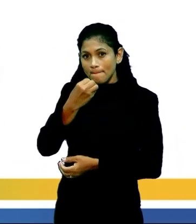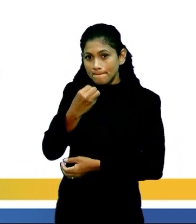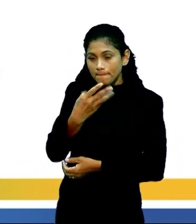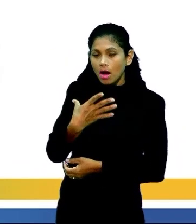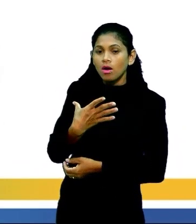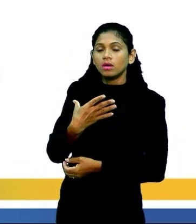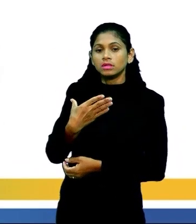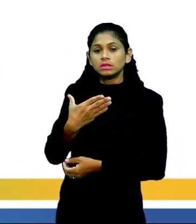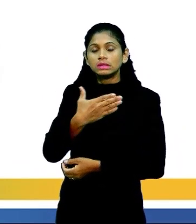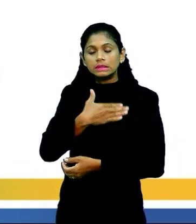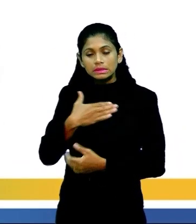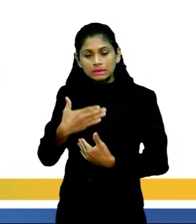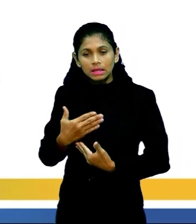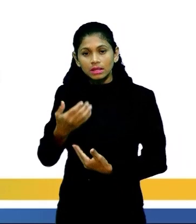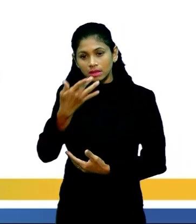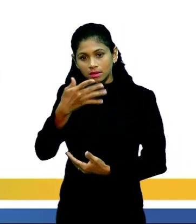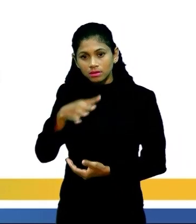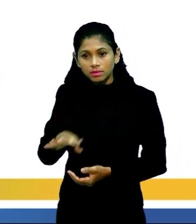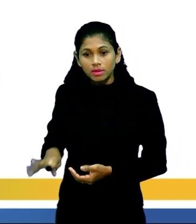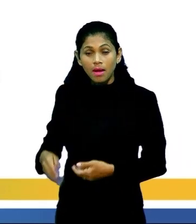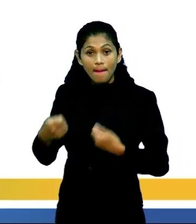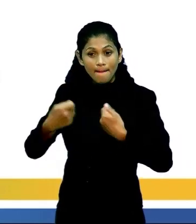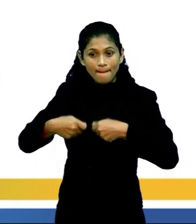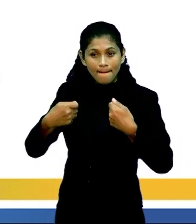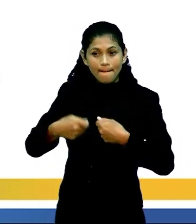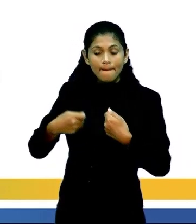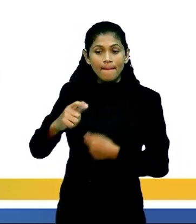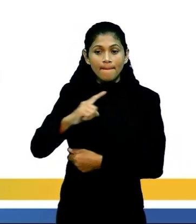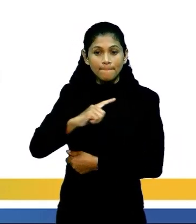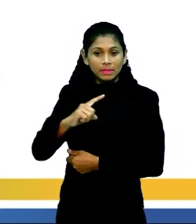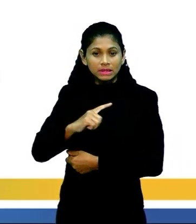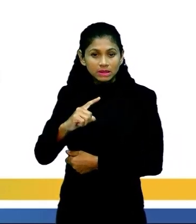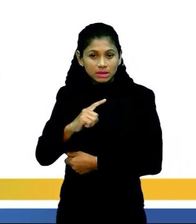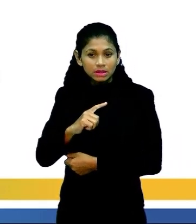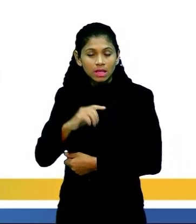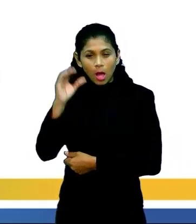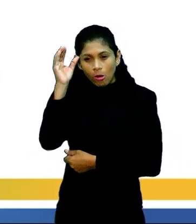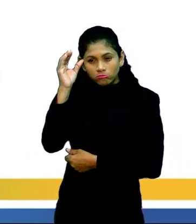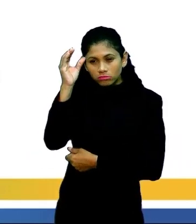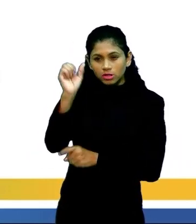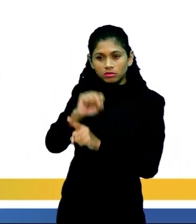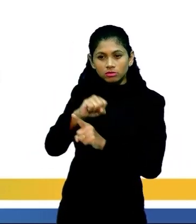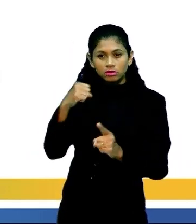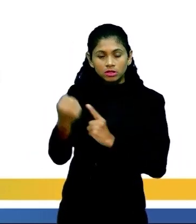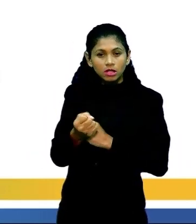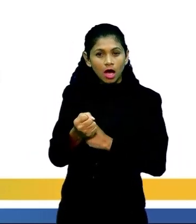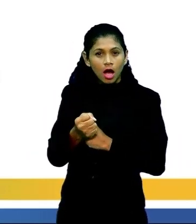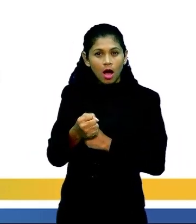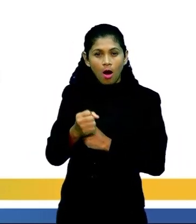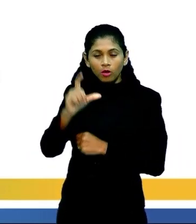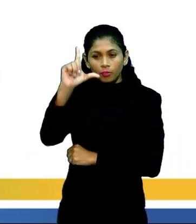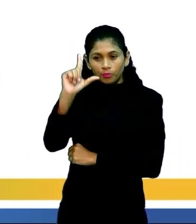mais consciência social e menos ambição pro consumo. Seria essa a nossa alternativa?